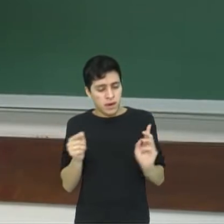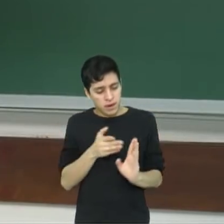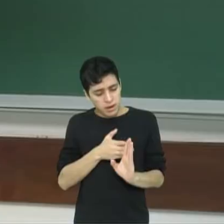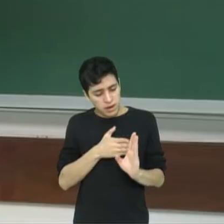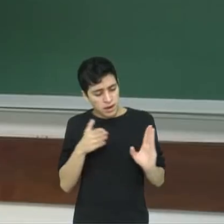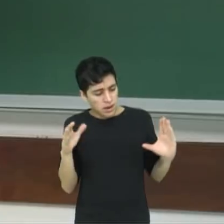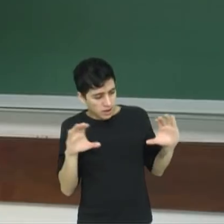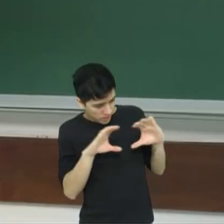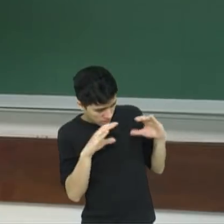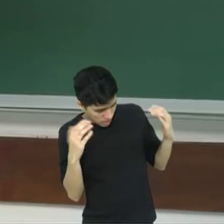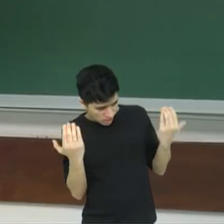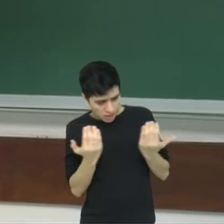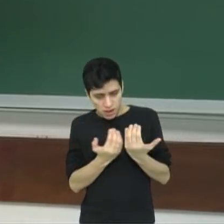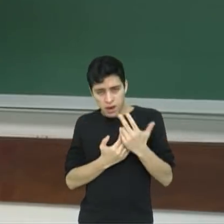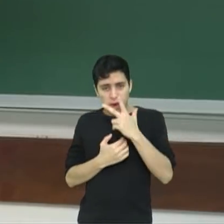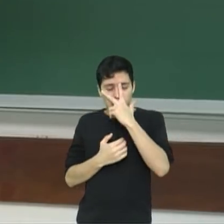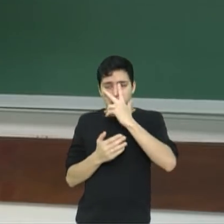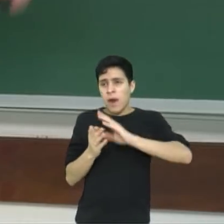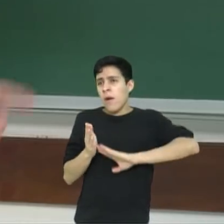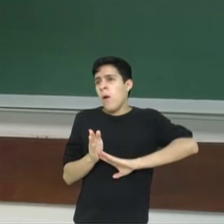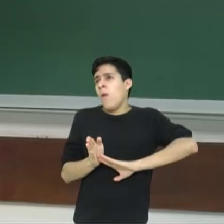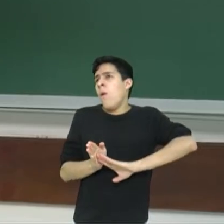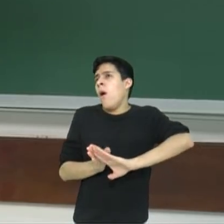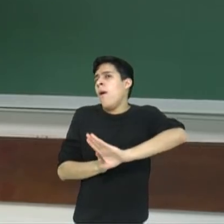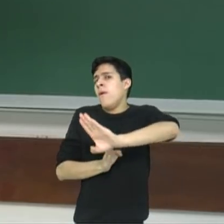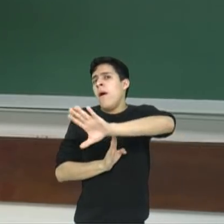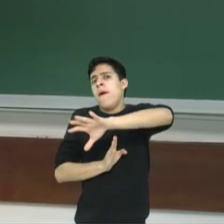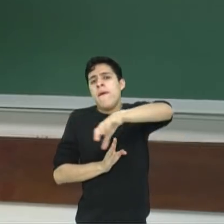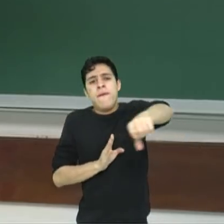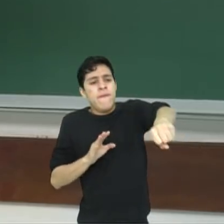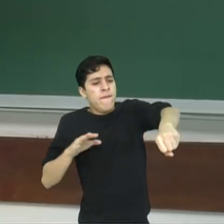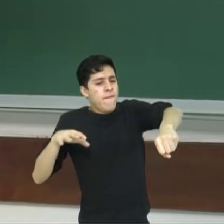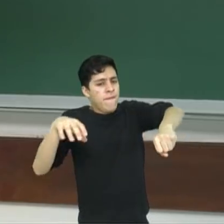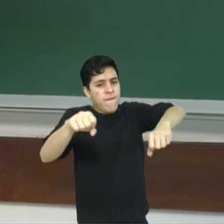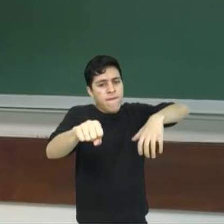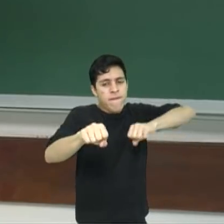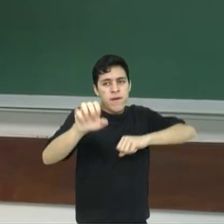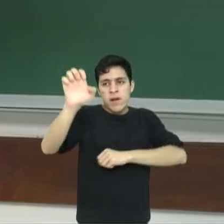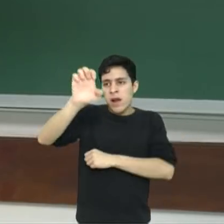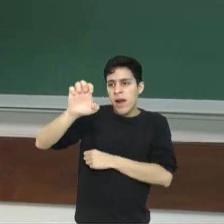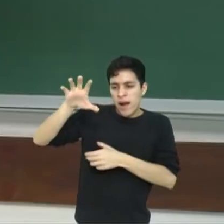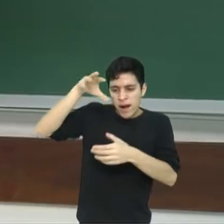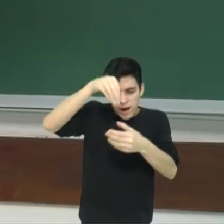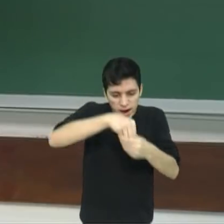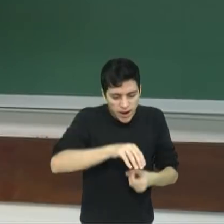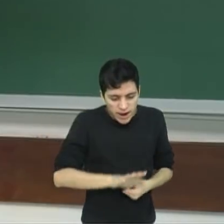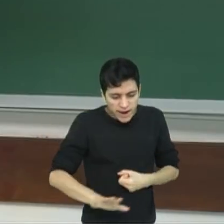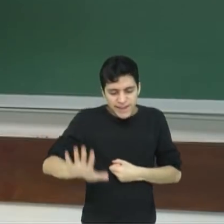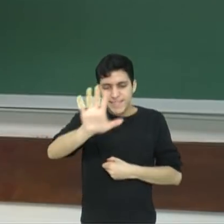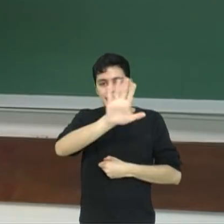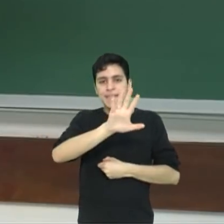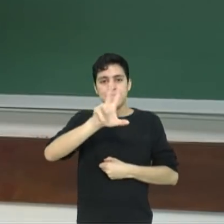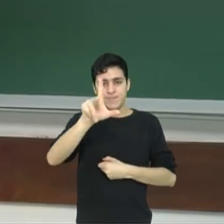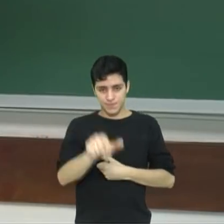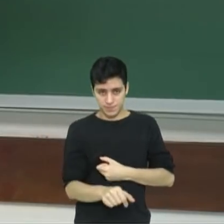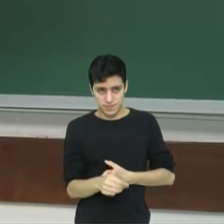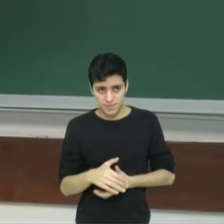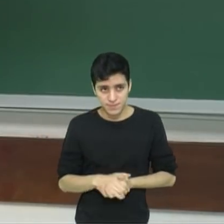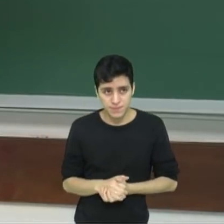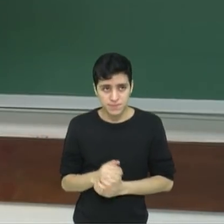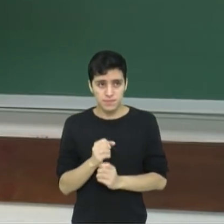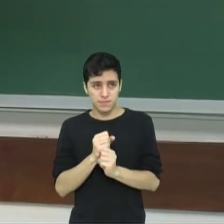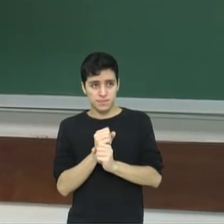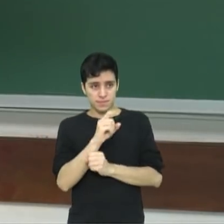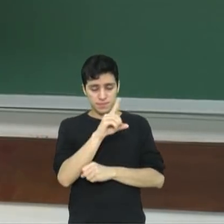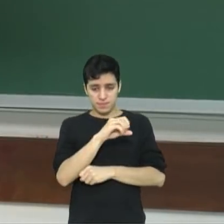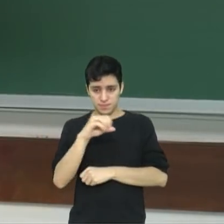pós-Conferência de Berlim, dá um salto no número, né, de domínio europeu dentro da região da África. Em 1900,